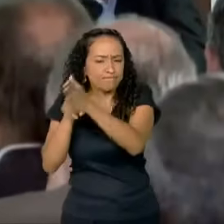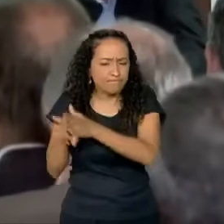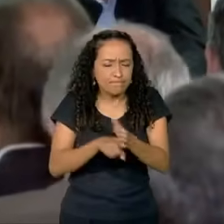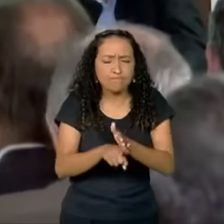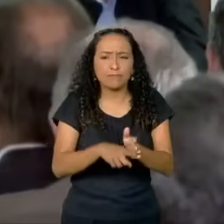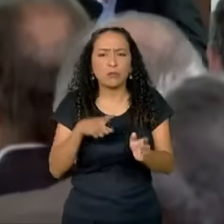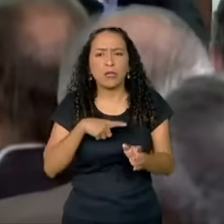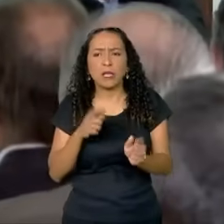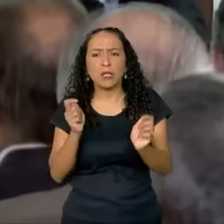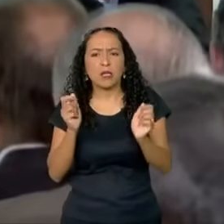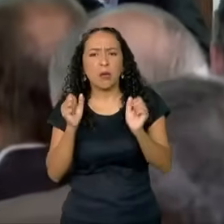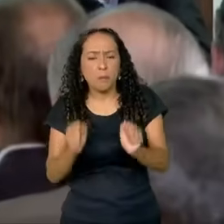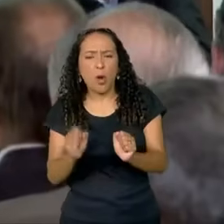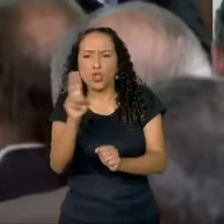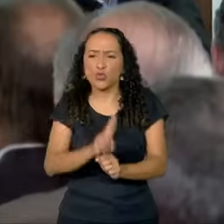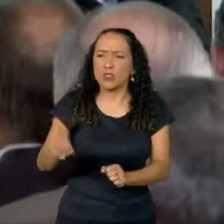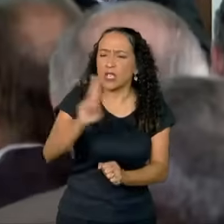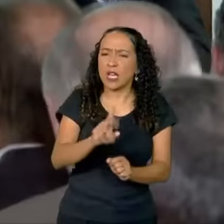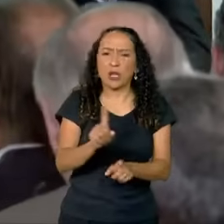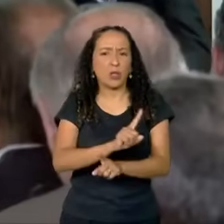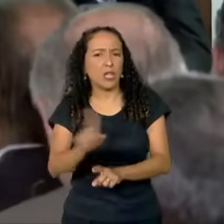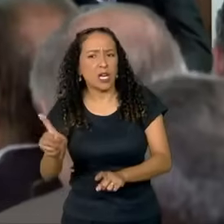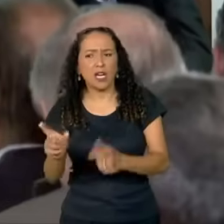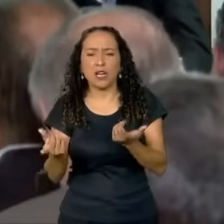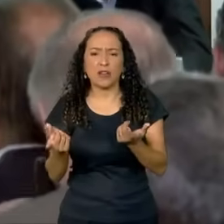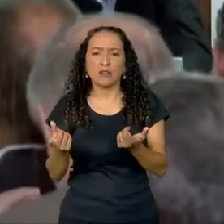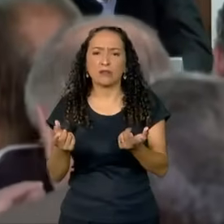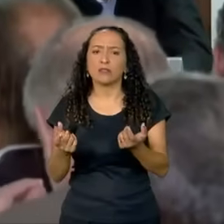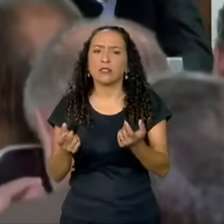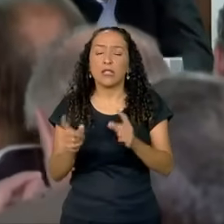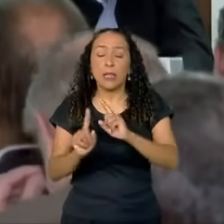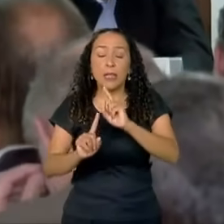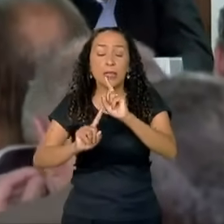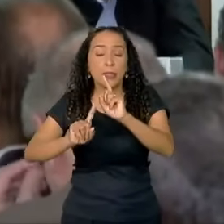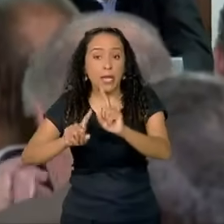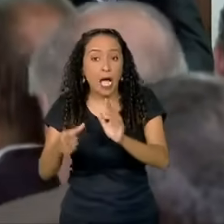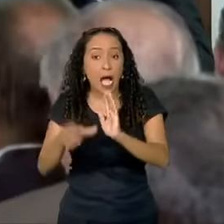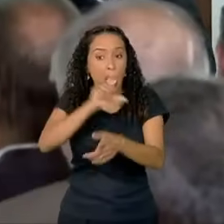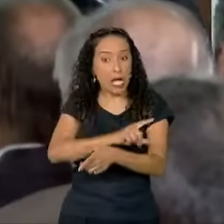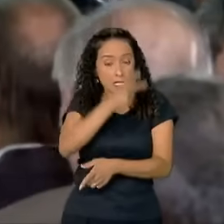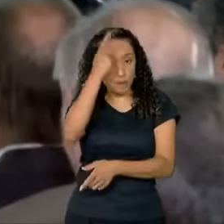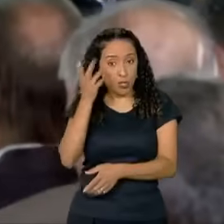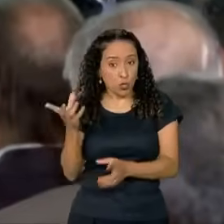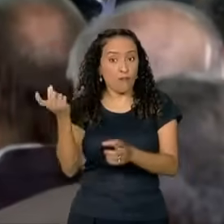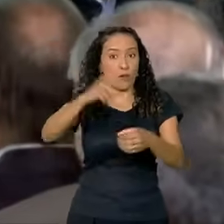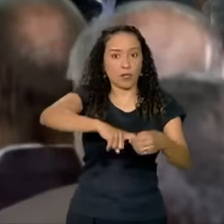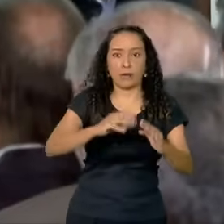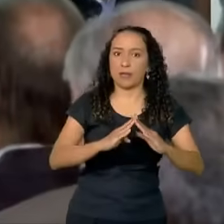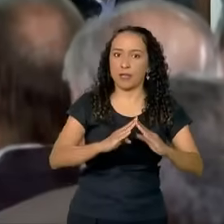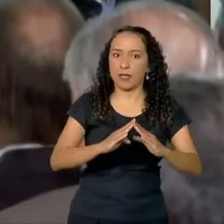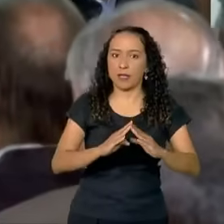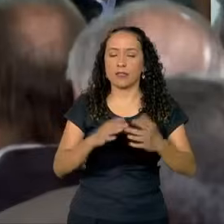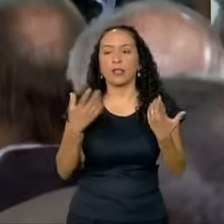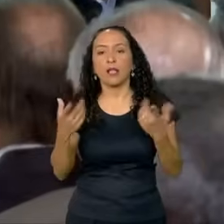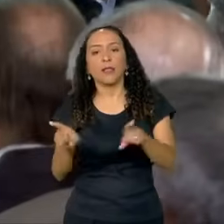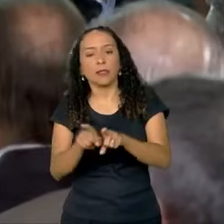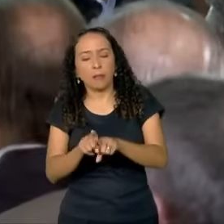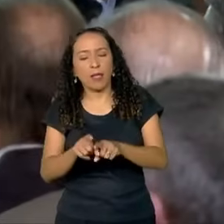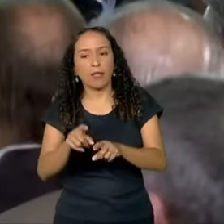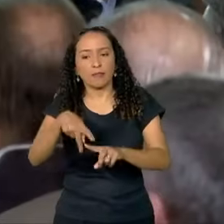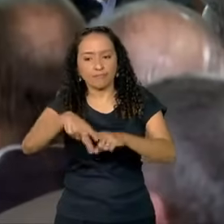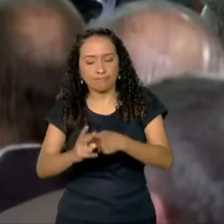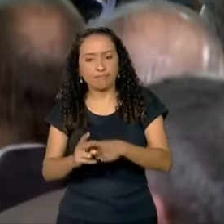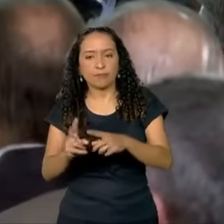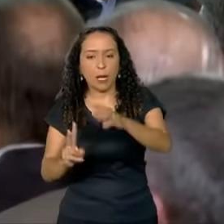não está, antes das pessoas reocuparem as localidades. Depois, na reconstrução, a reconstrução das pontes, rodovias, equipamentos